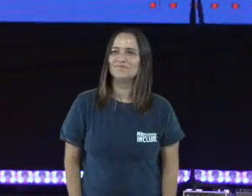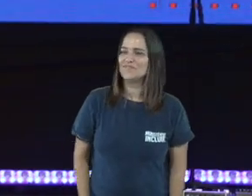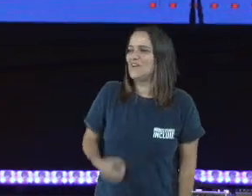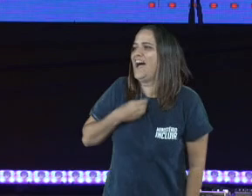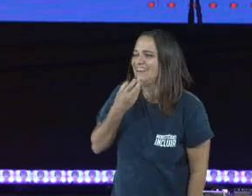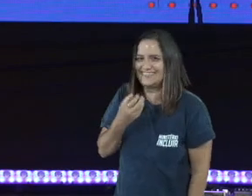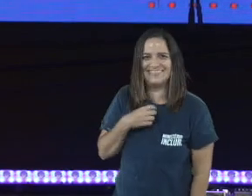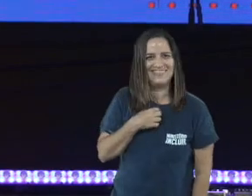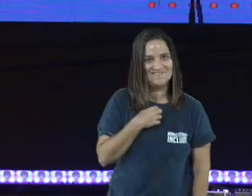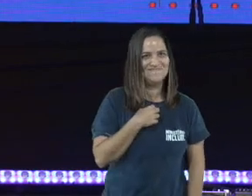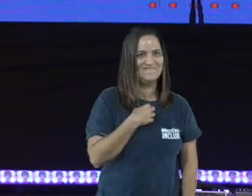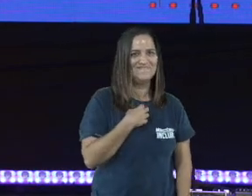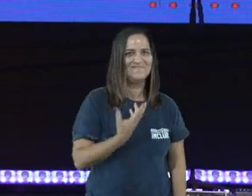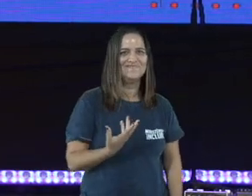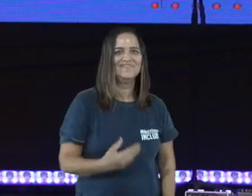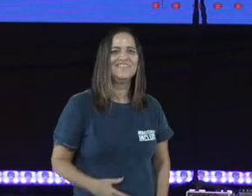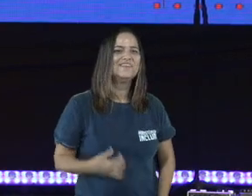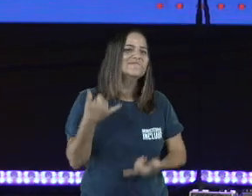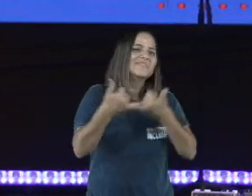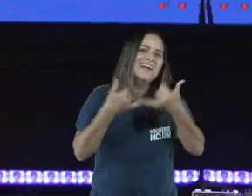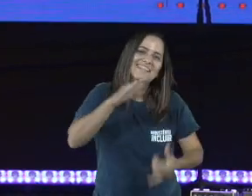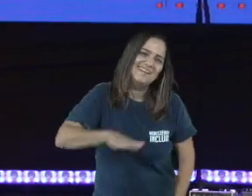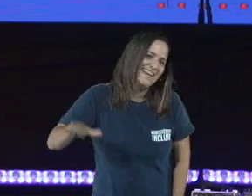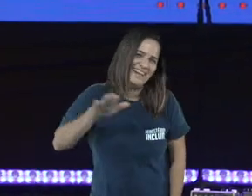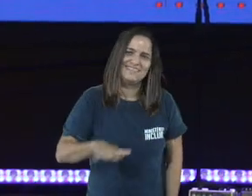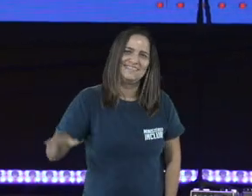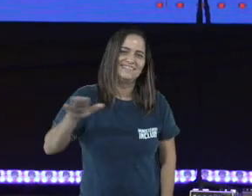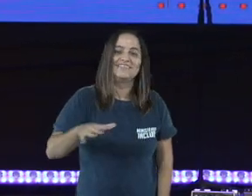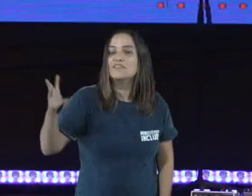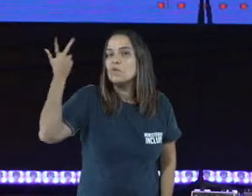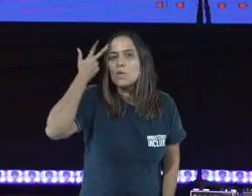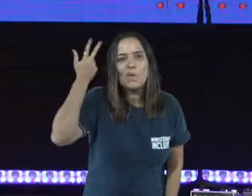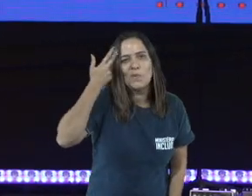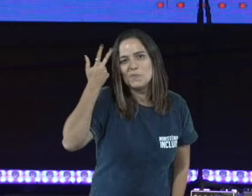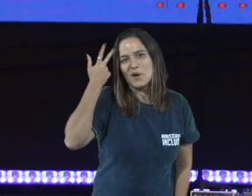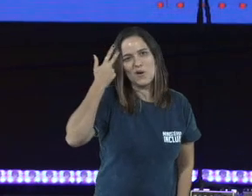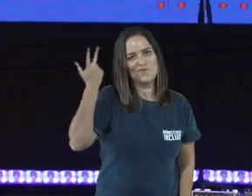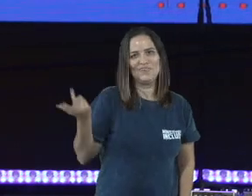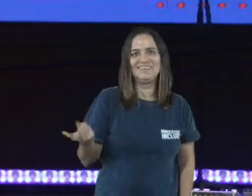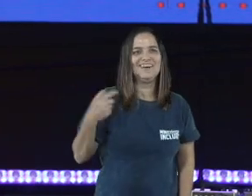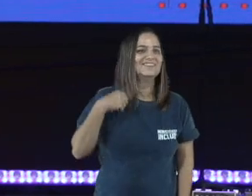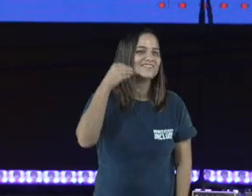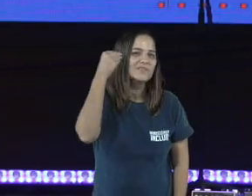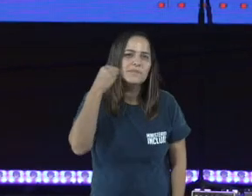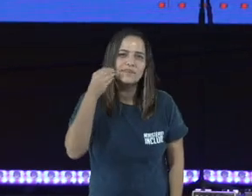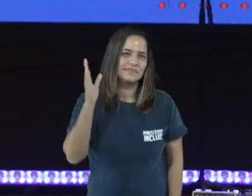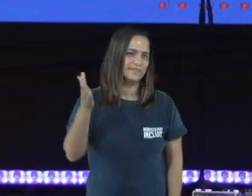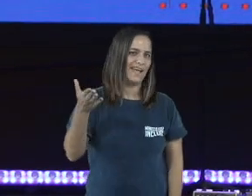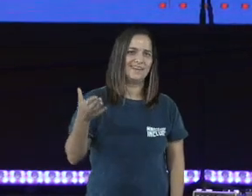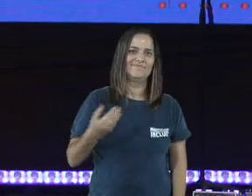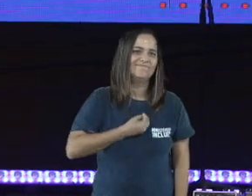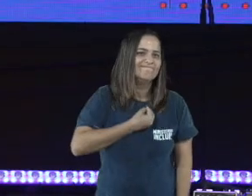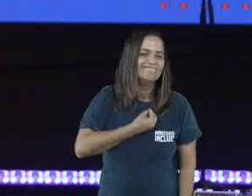criança que a gente não esquece essas molecagem que a gente já fez na vida o Gente pelo amor de Deus